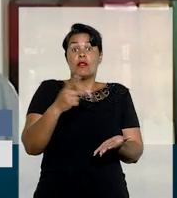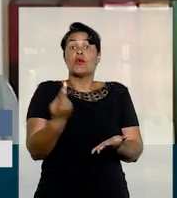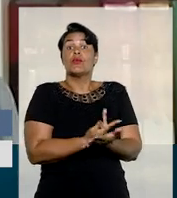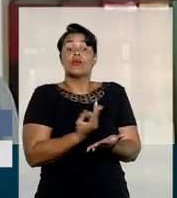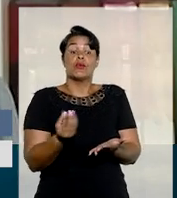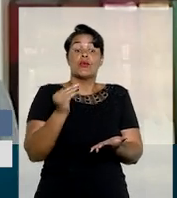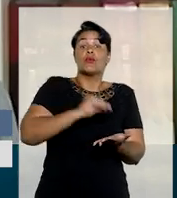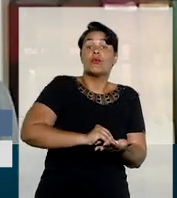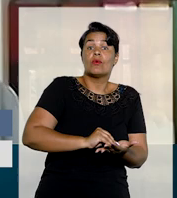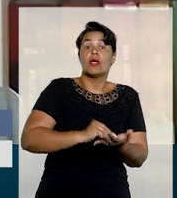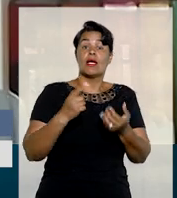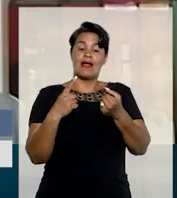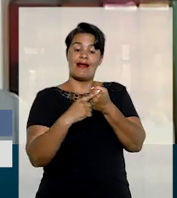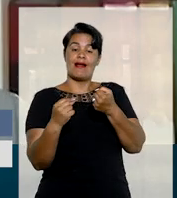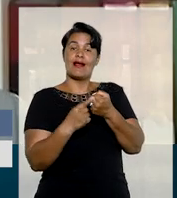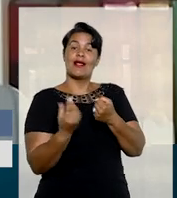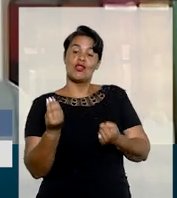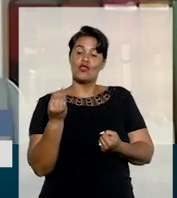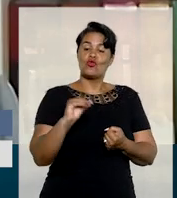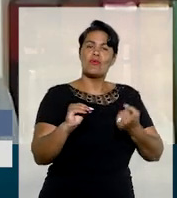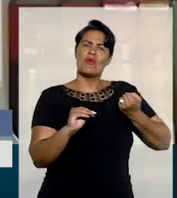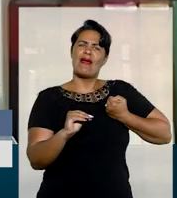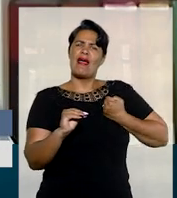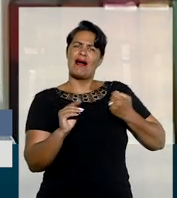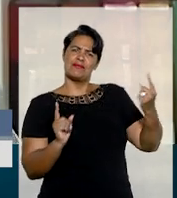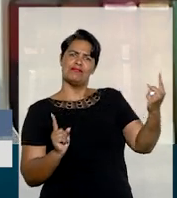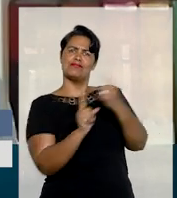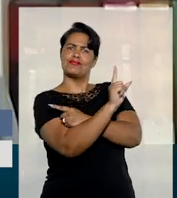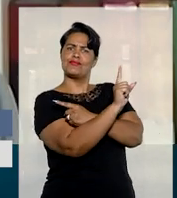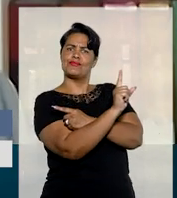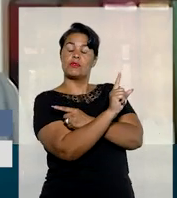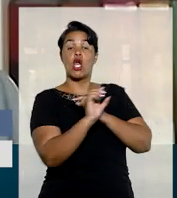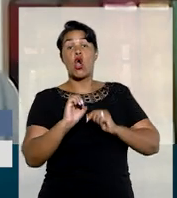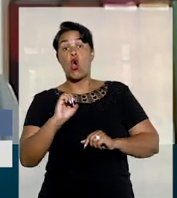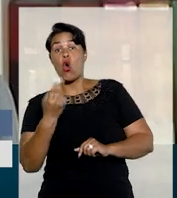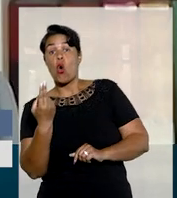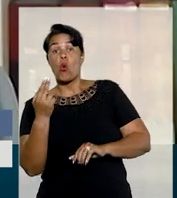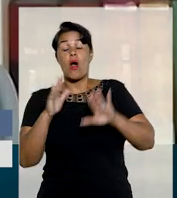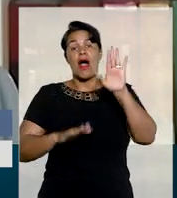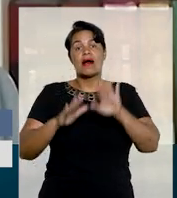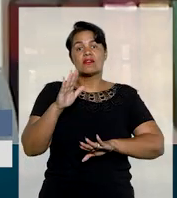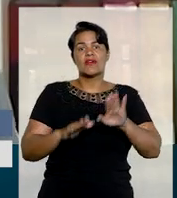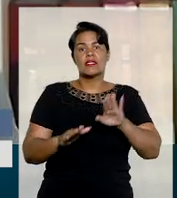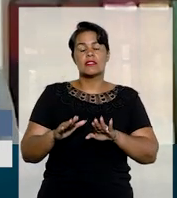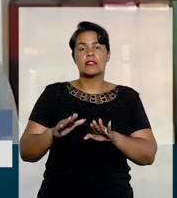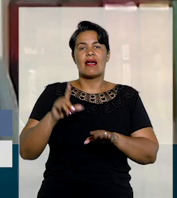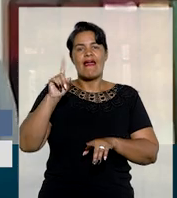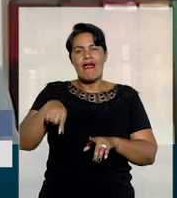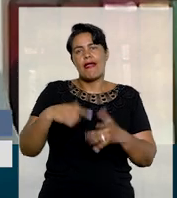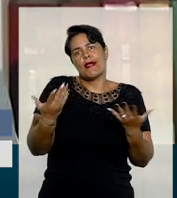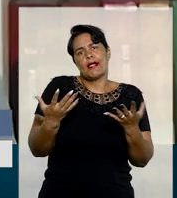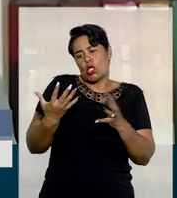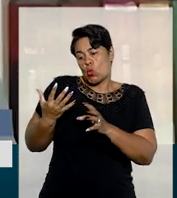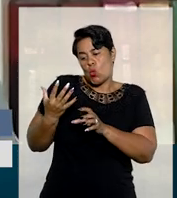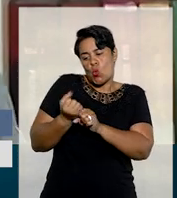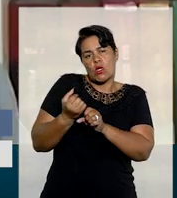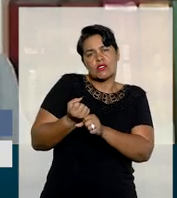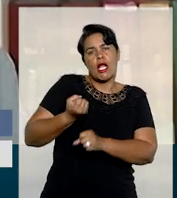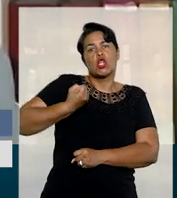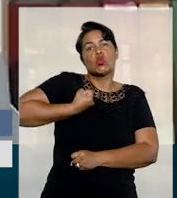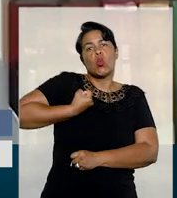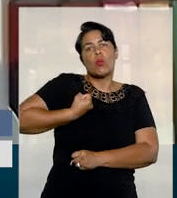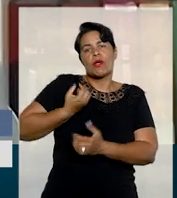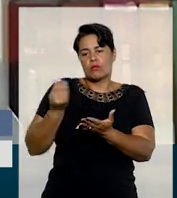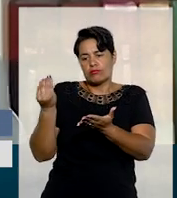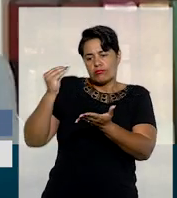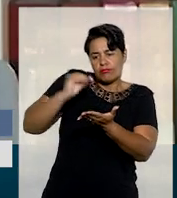artigo diferente do código por causa de um erro de digitação, digita um valor em numeral de uma